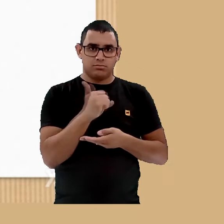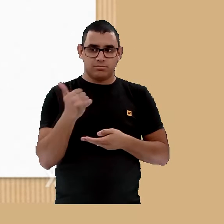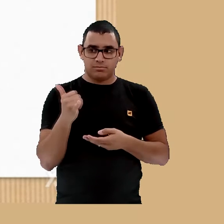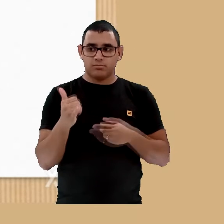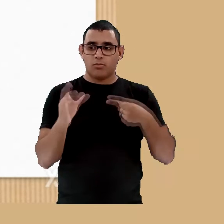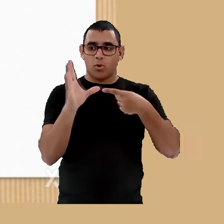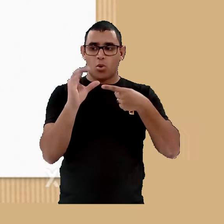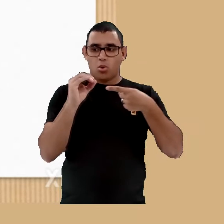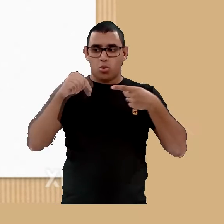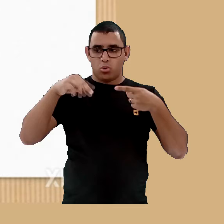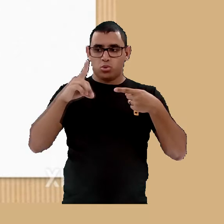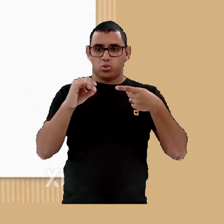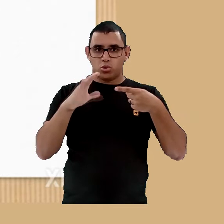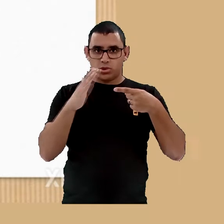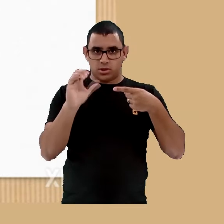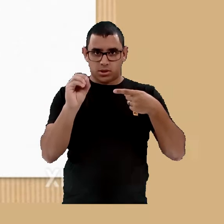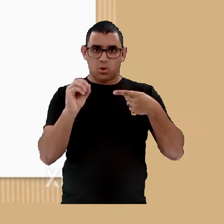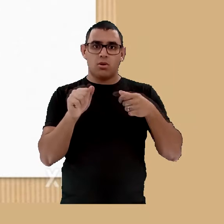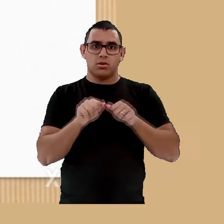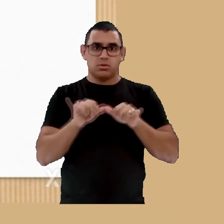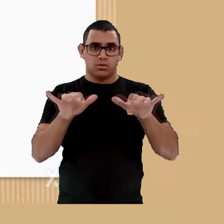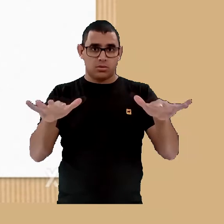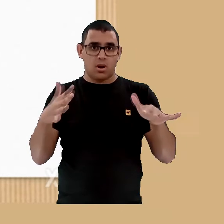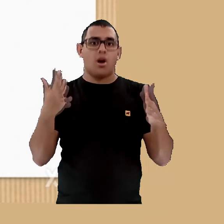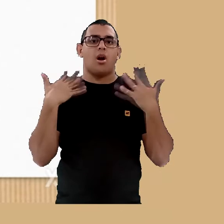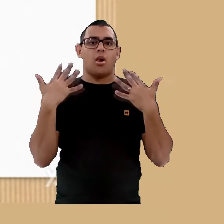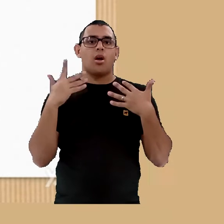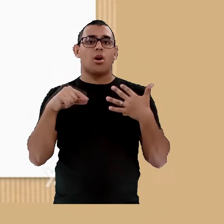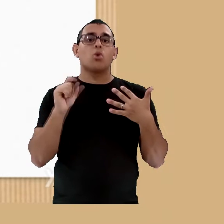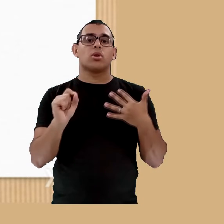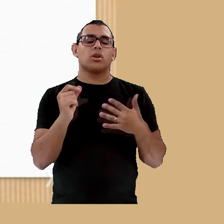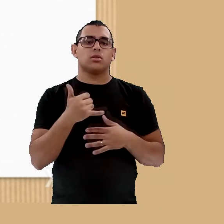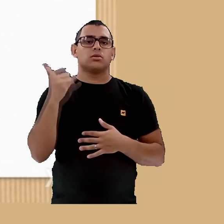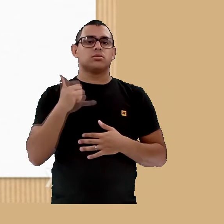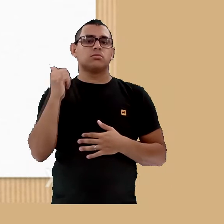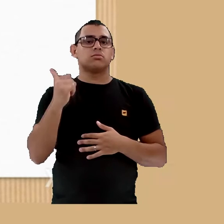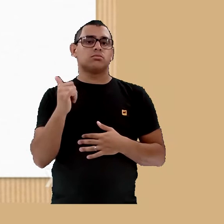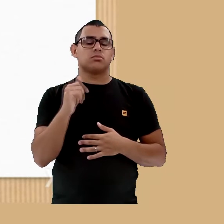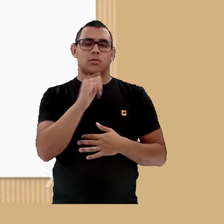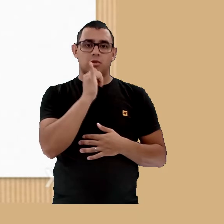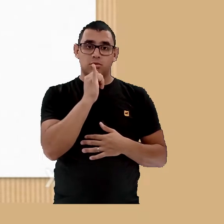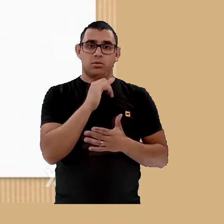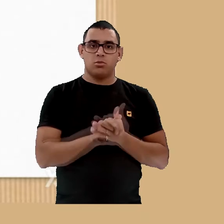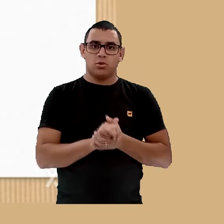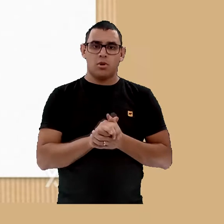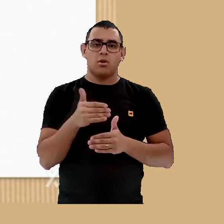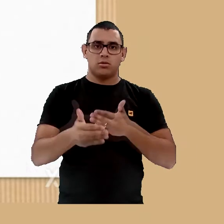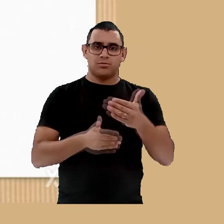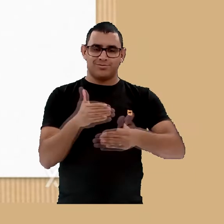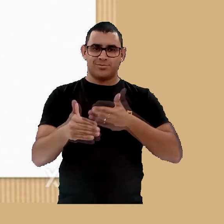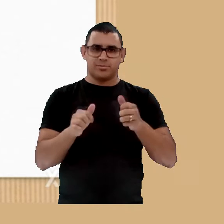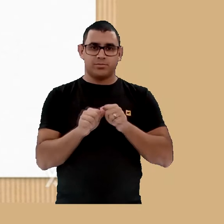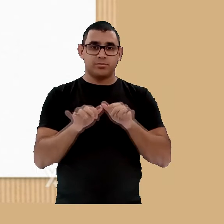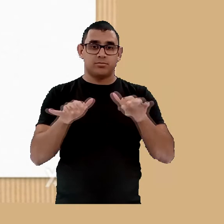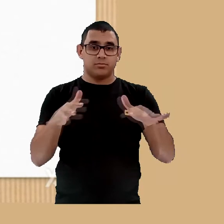na condução térmica, a propagação de calor está associada à energia térmica. De que forma? É um processo de propagação